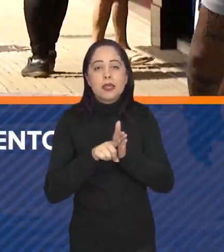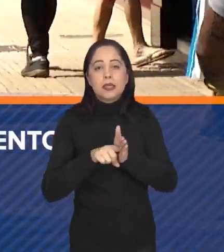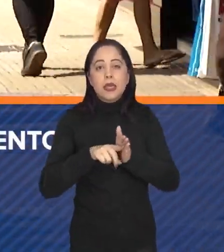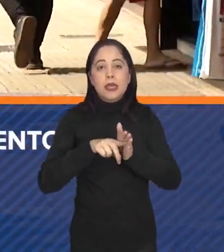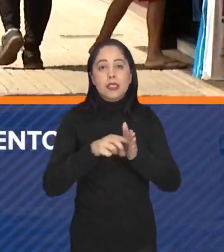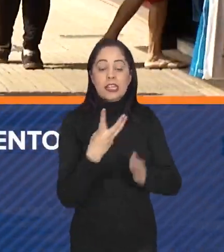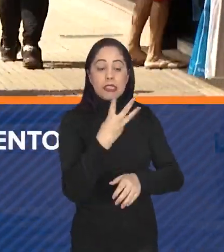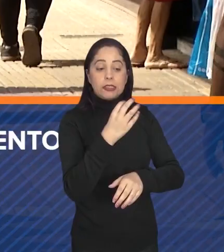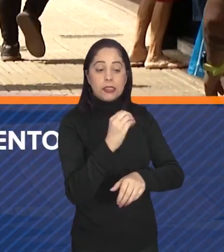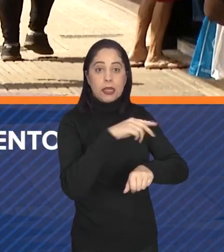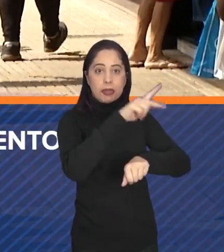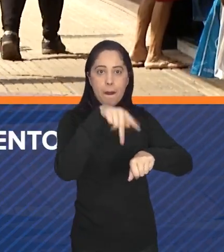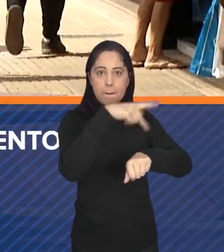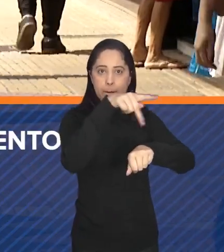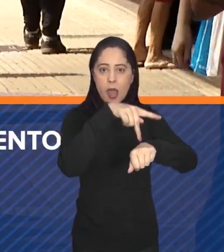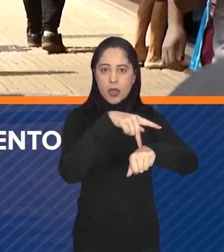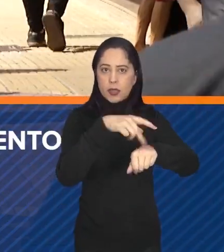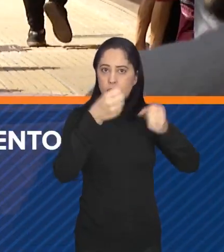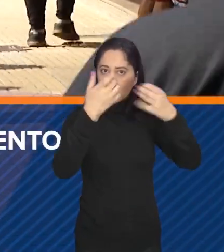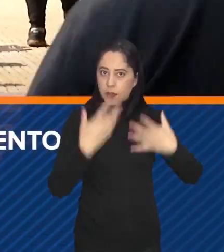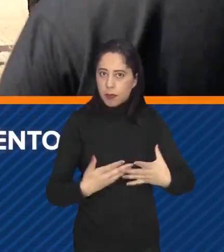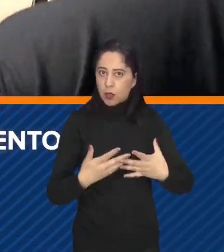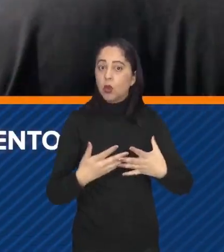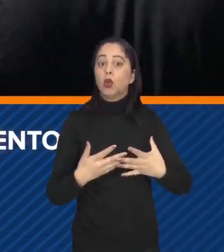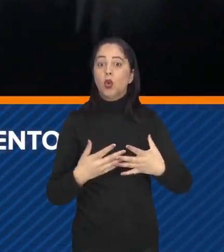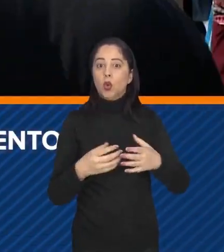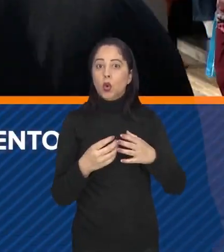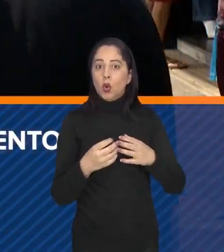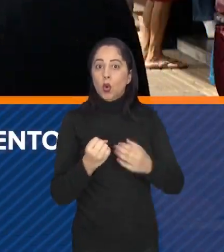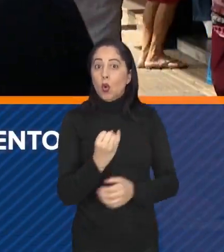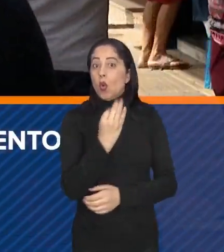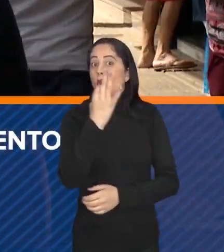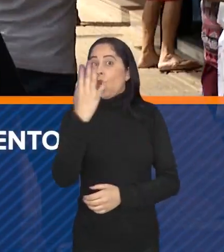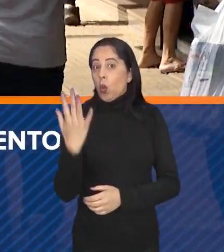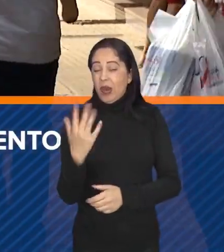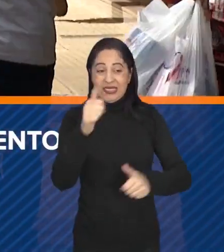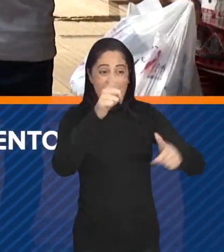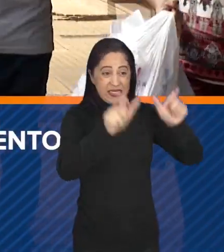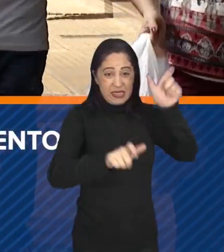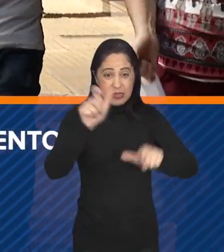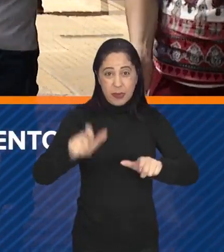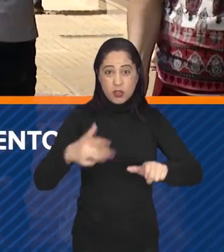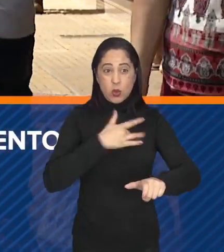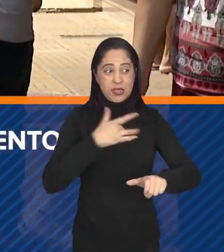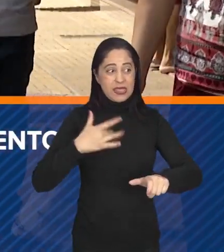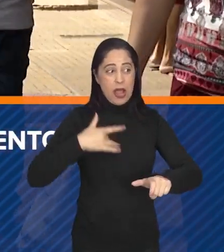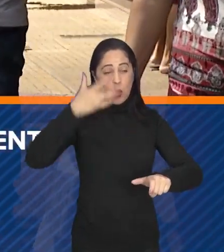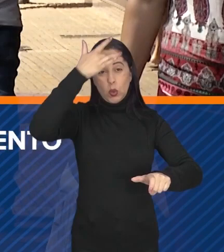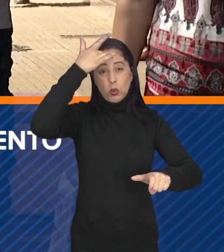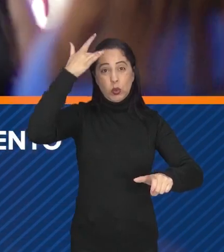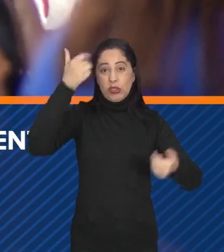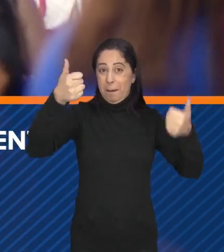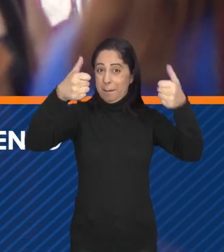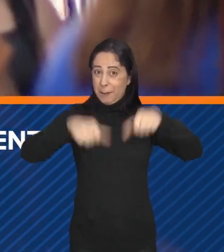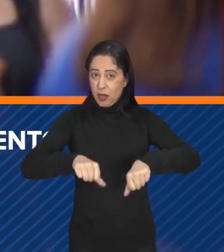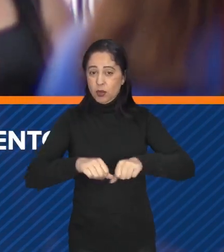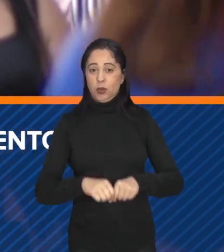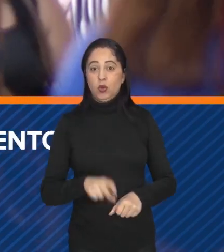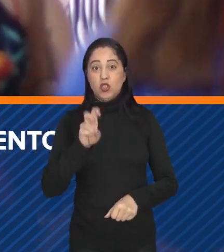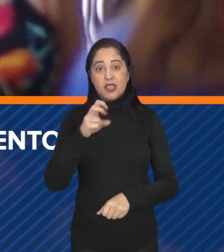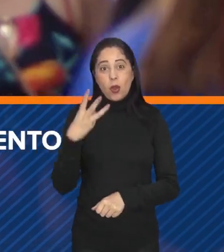30 países, entre eles o Brasil, revelou números preocupantes sobre a piora da saúde mental durante a pandemia, sendo